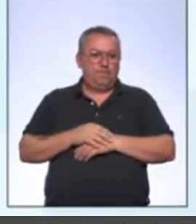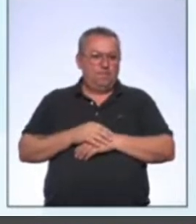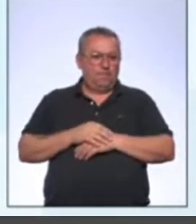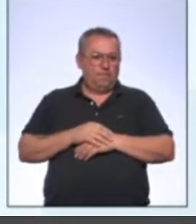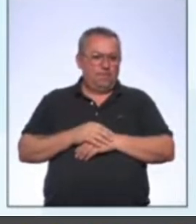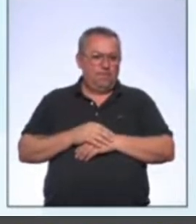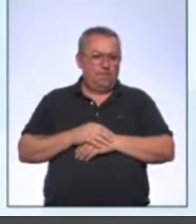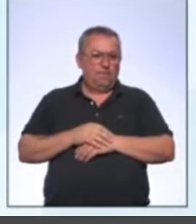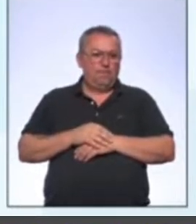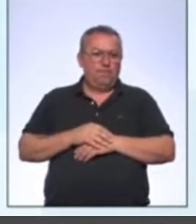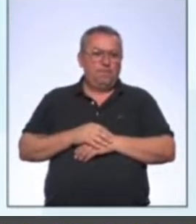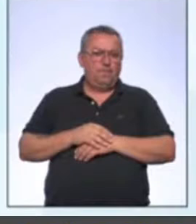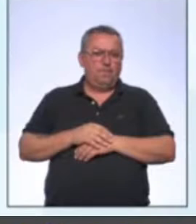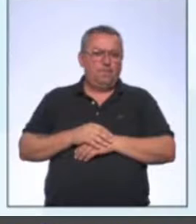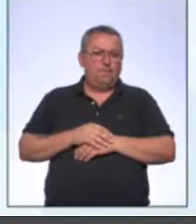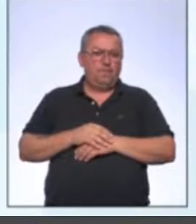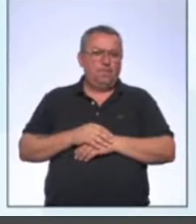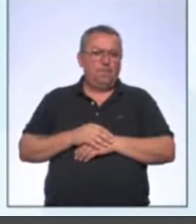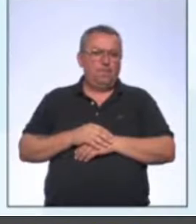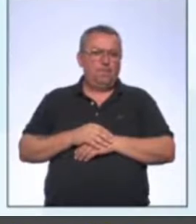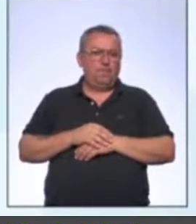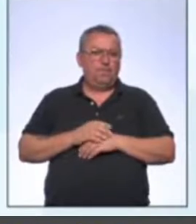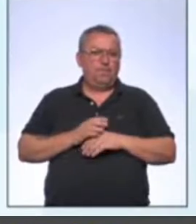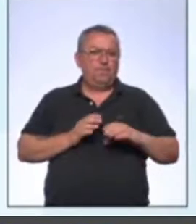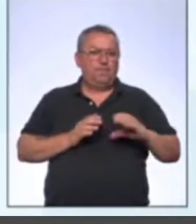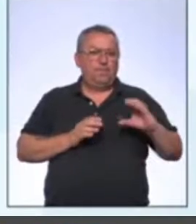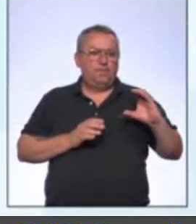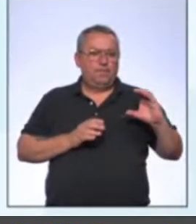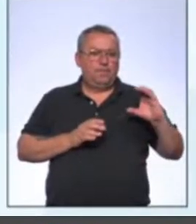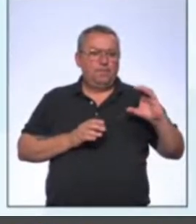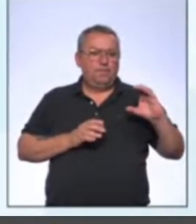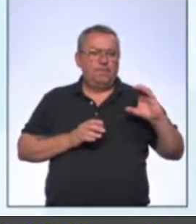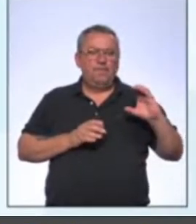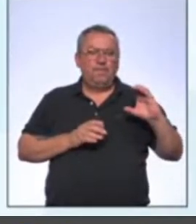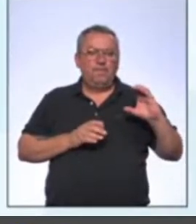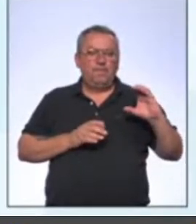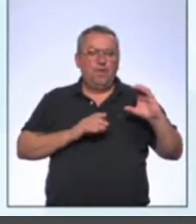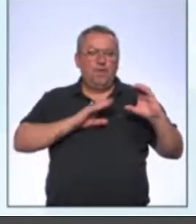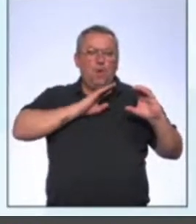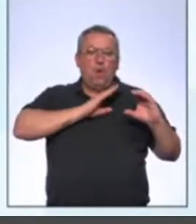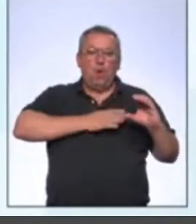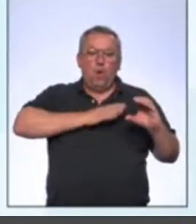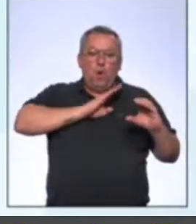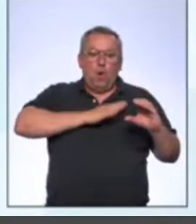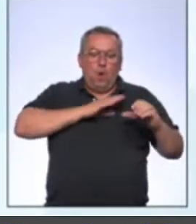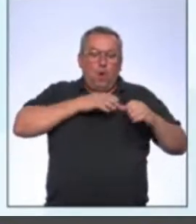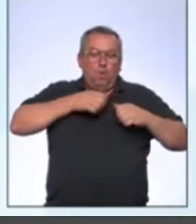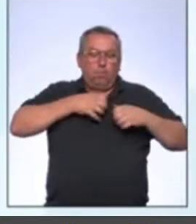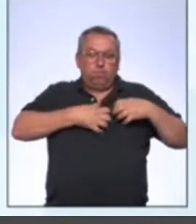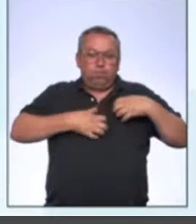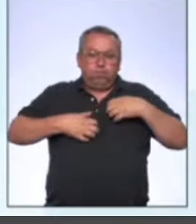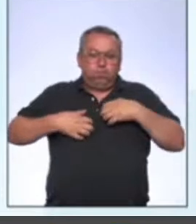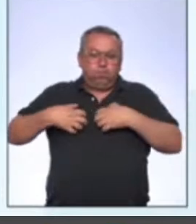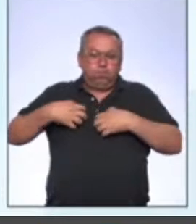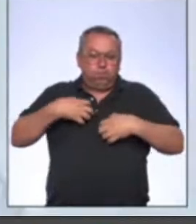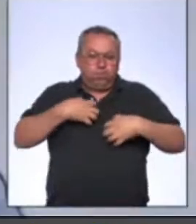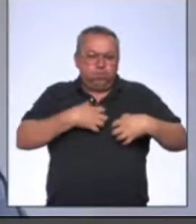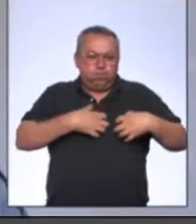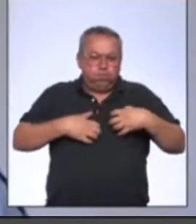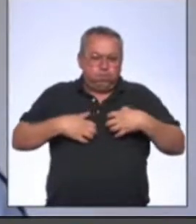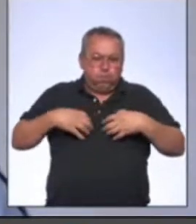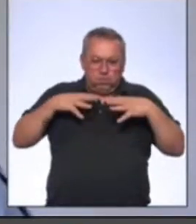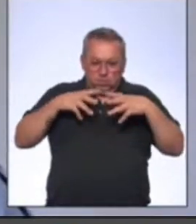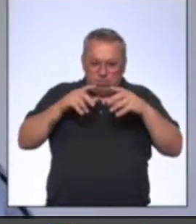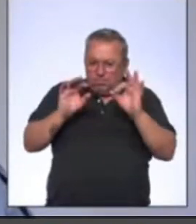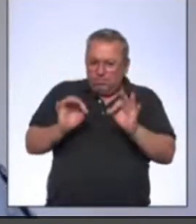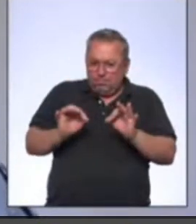aparecer para nós. O coração fica aflito. Aí fala assim, poxa, mas o coração fica aflito, tá tudo certo?